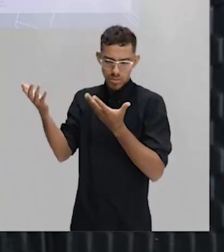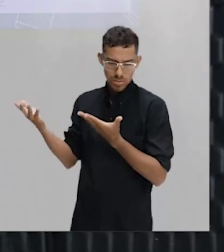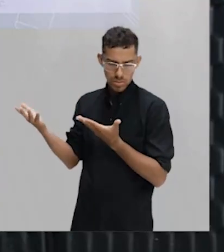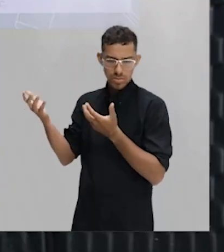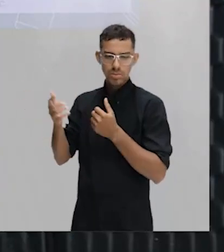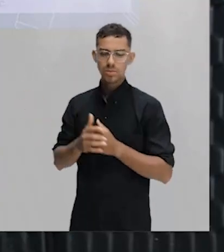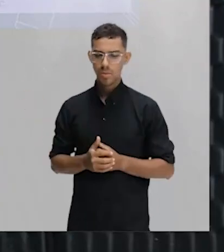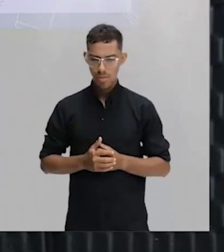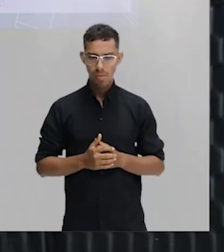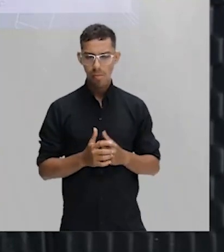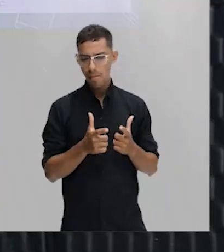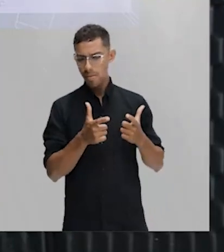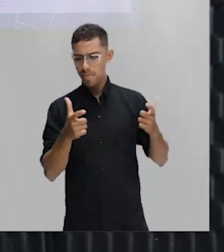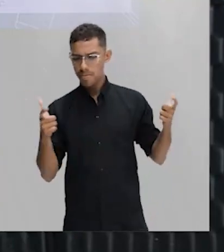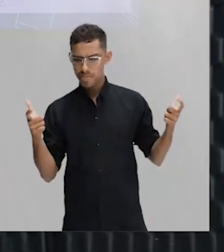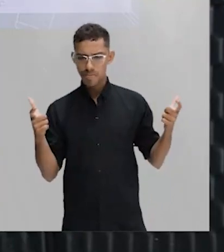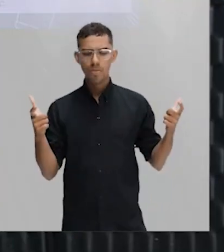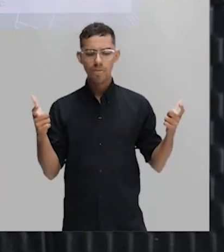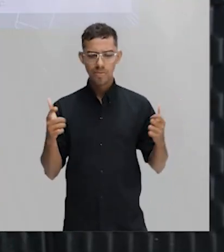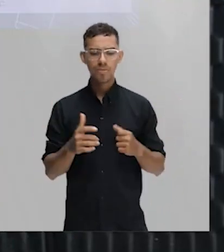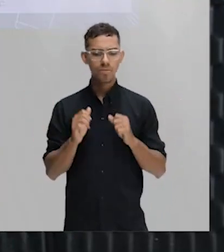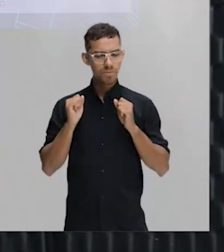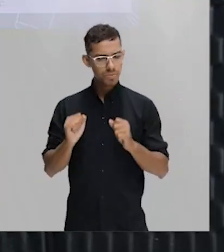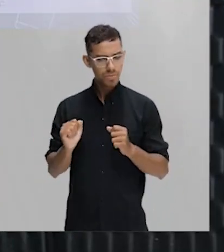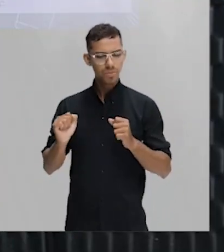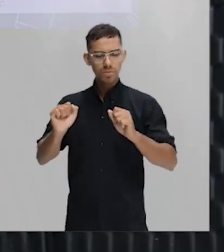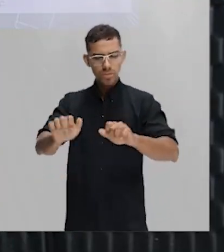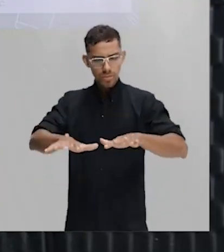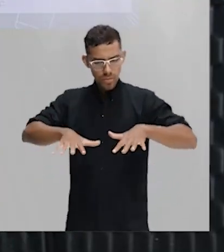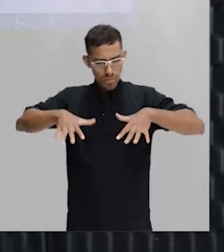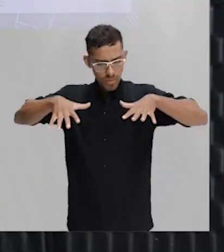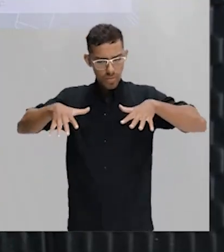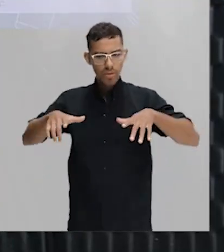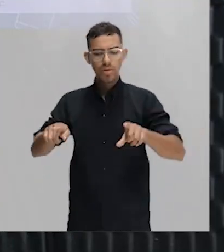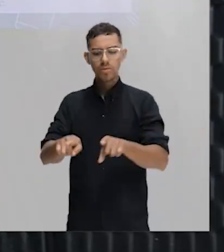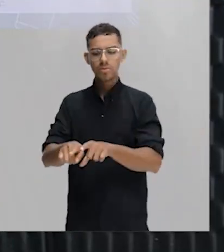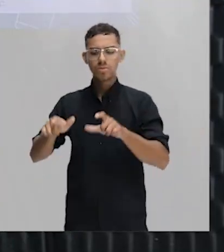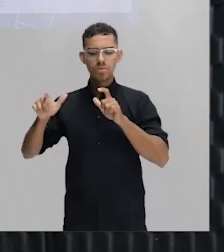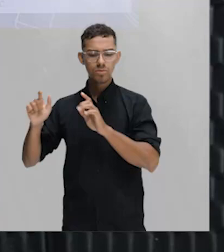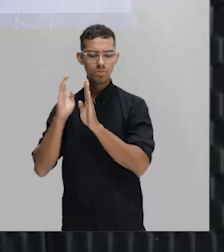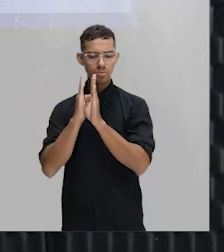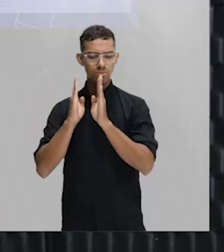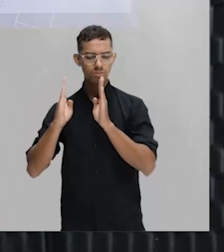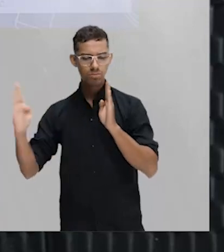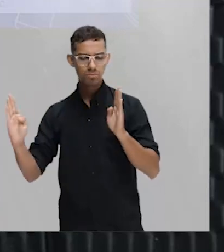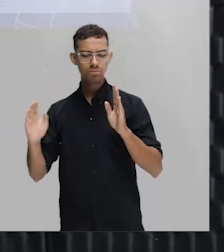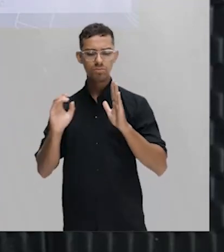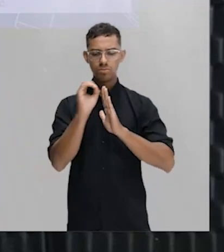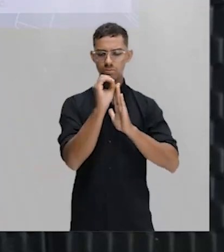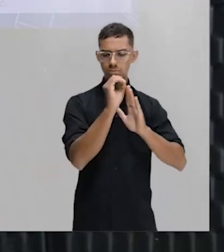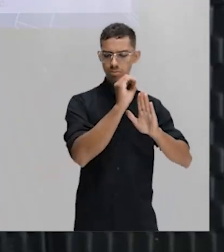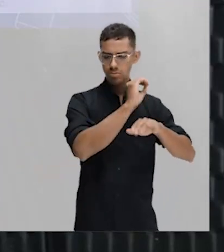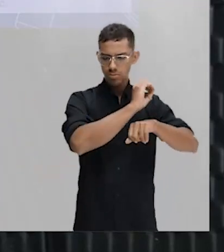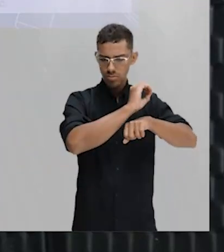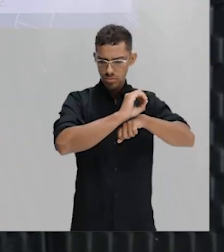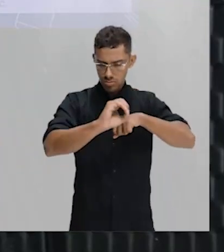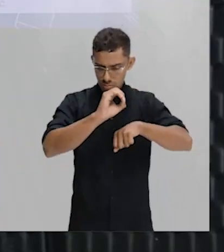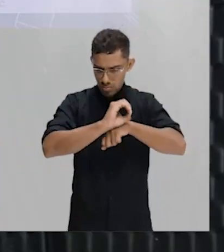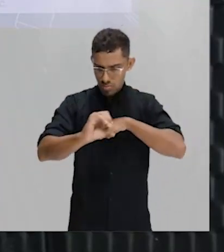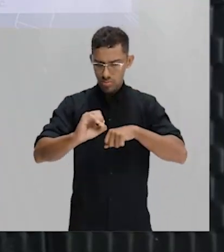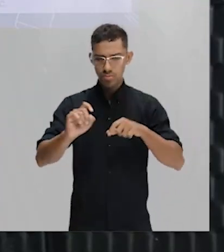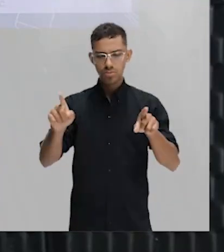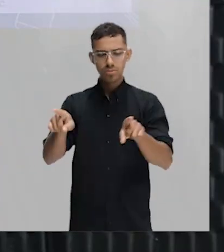Quando os espaços são maiores, eles podem ter auditórios, cenários, bibliotecas, oficinas, áreas